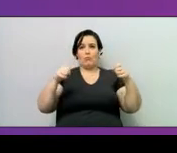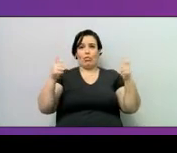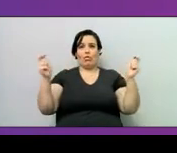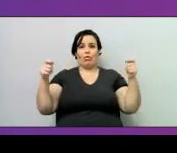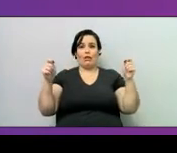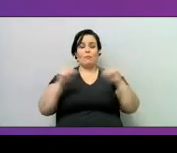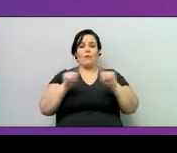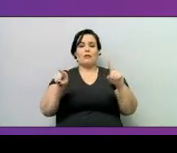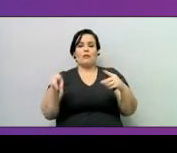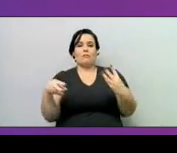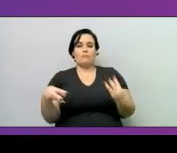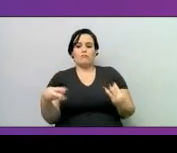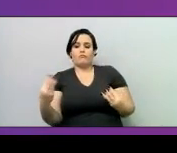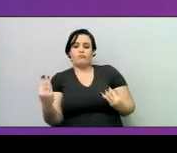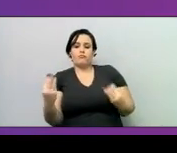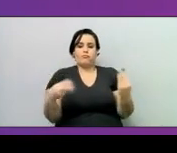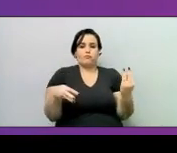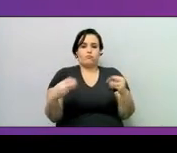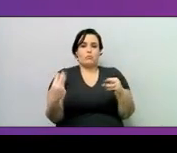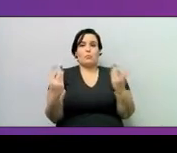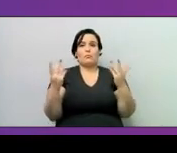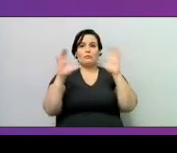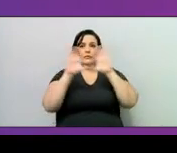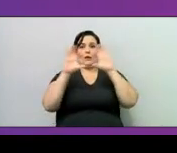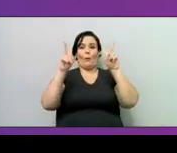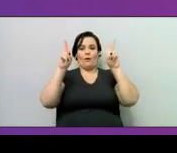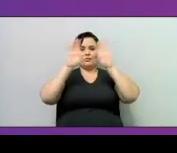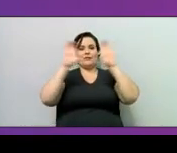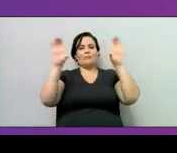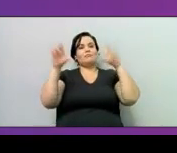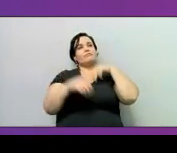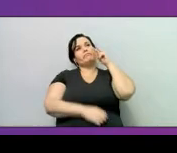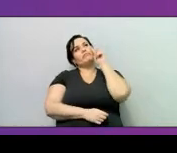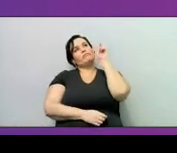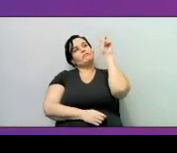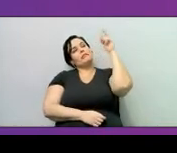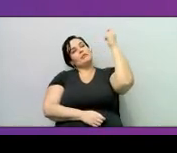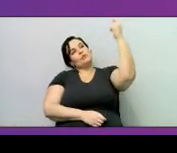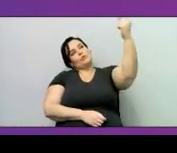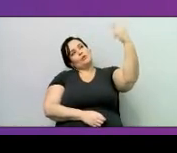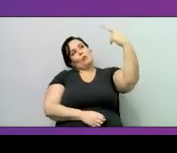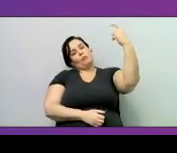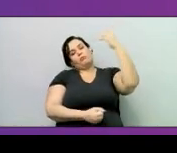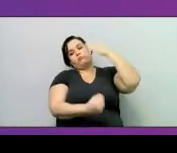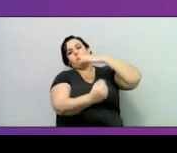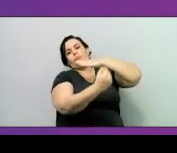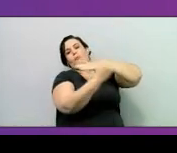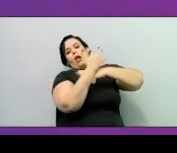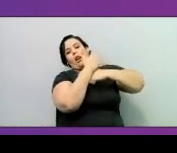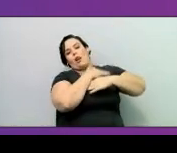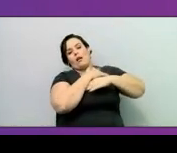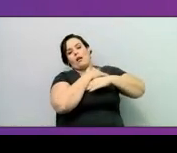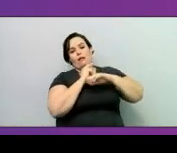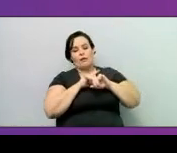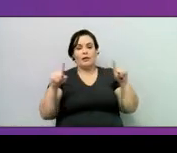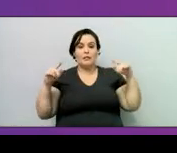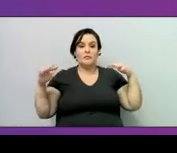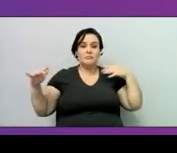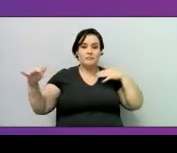nesse tanto quanto você olha PA Oi e a luz do sol tá passando em cima nesse espaço escuro mas a luz tá ali para ver vagando né